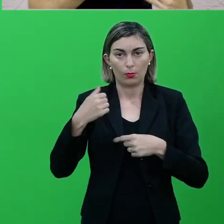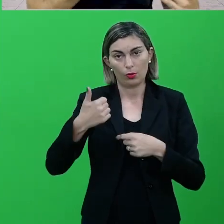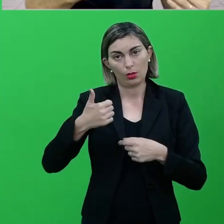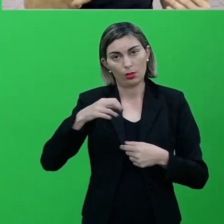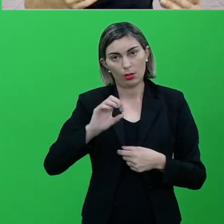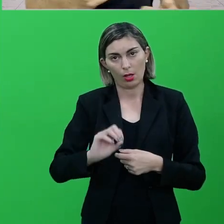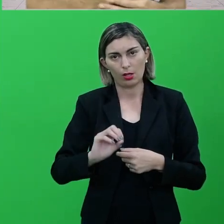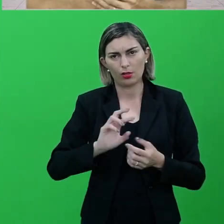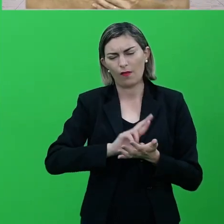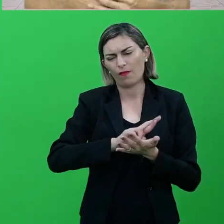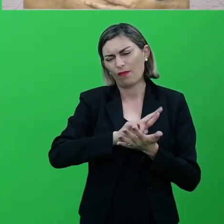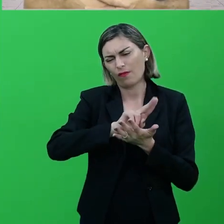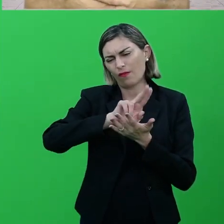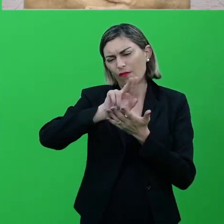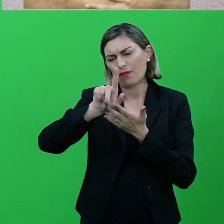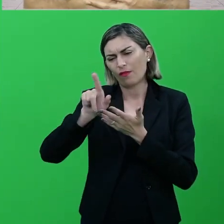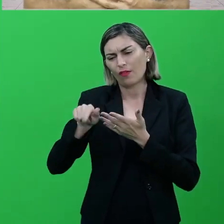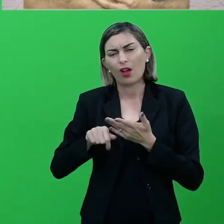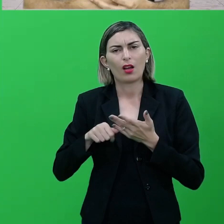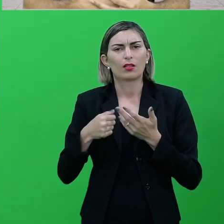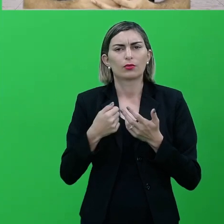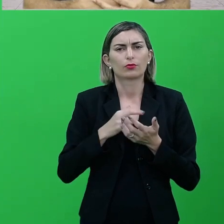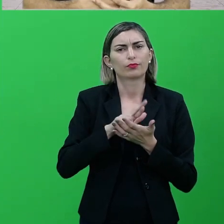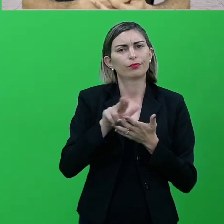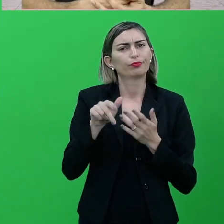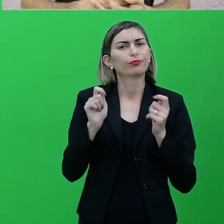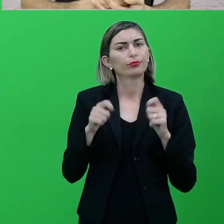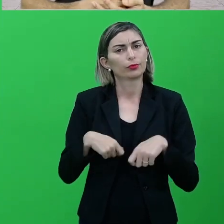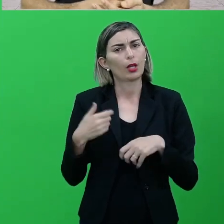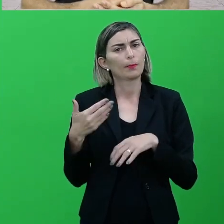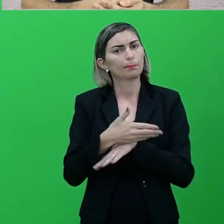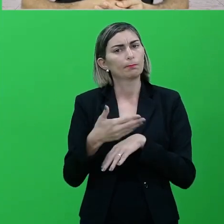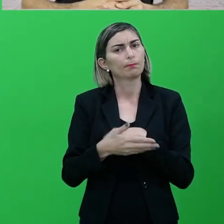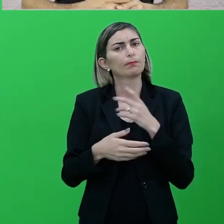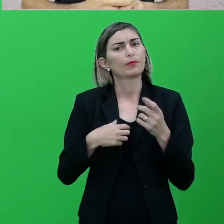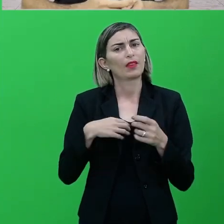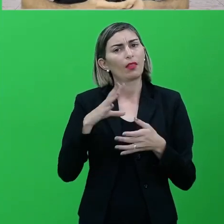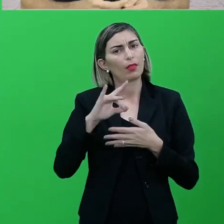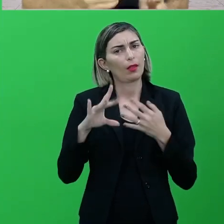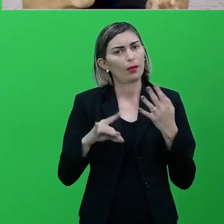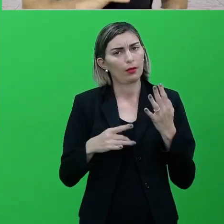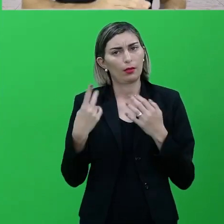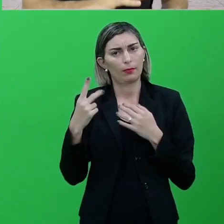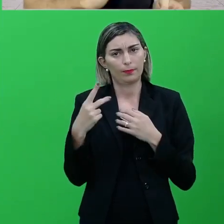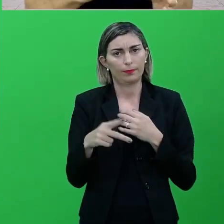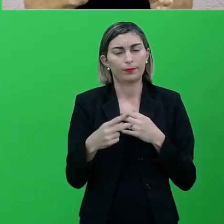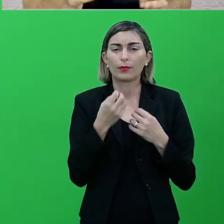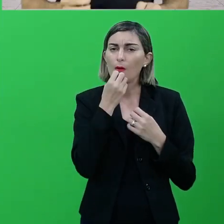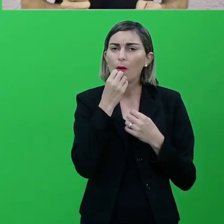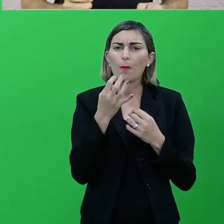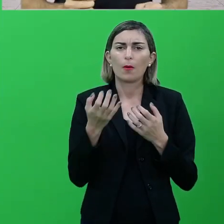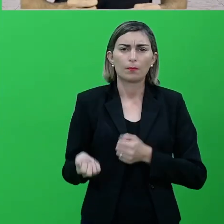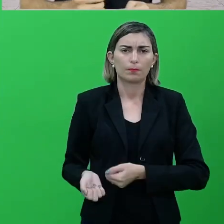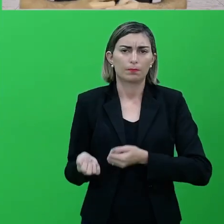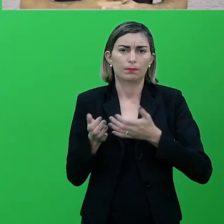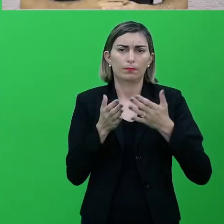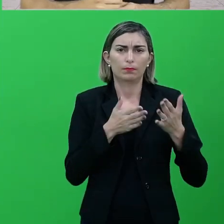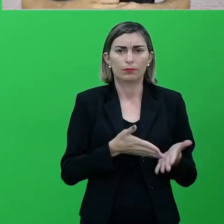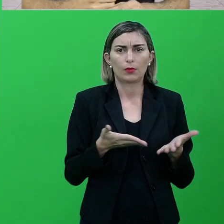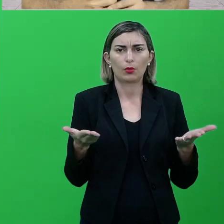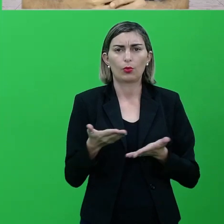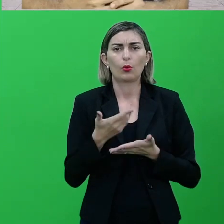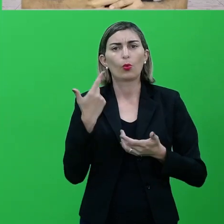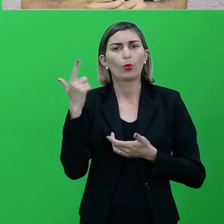têm vários desdobramentos. Então, é possível, né, acessar os detalhes daquilo ali. Bom, a gente vai passar agora para uma outra